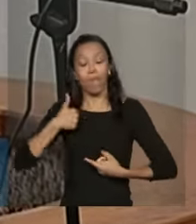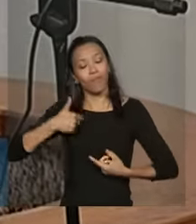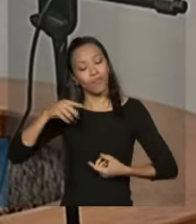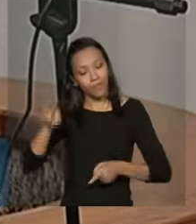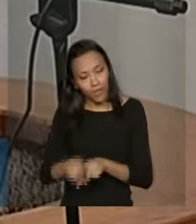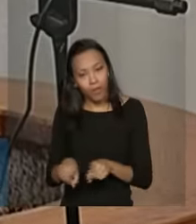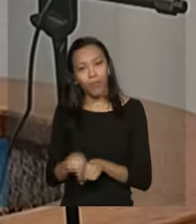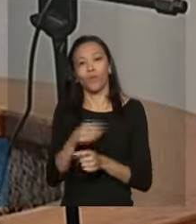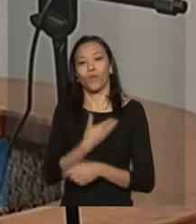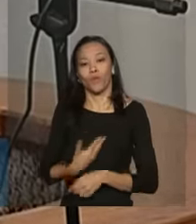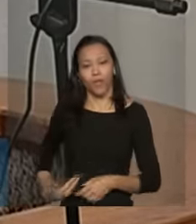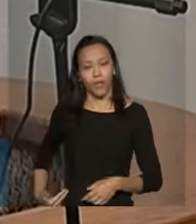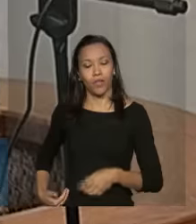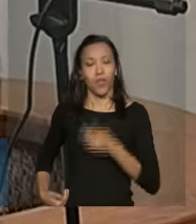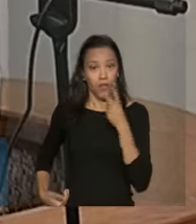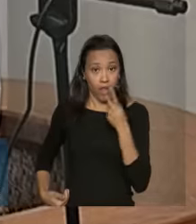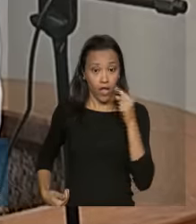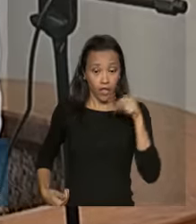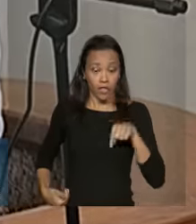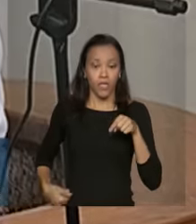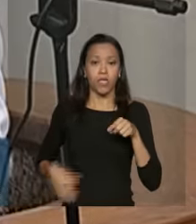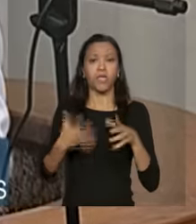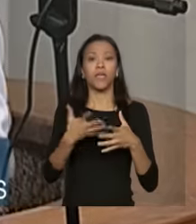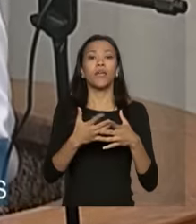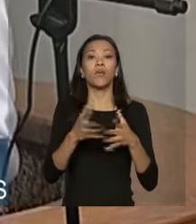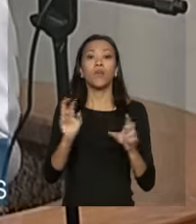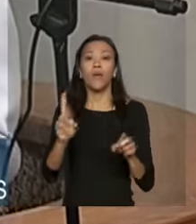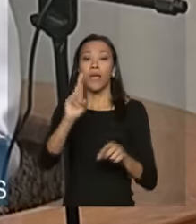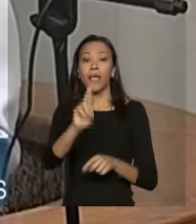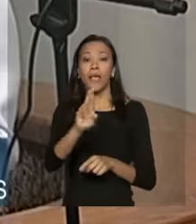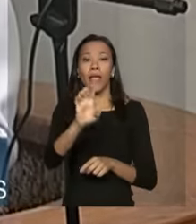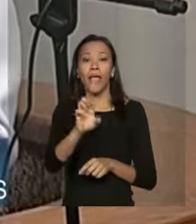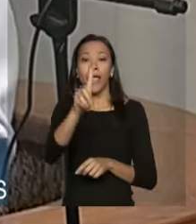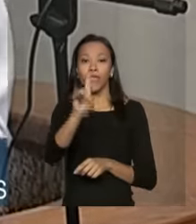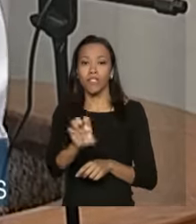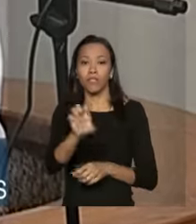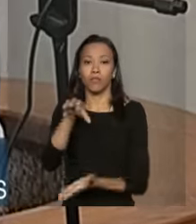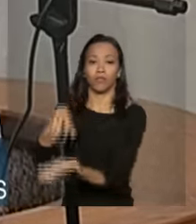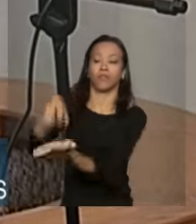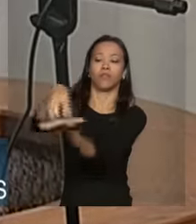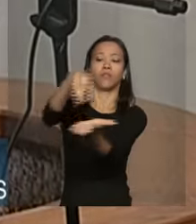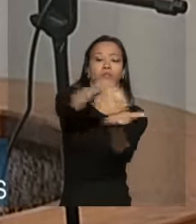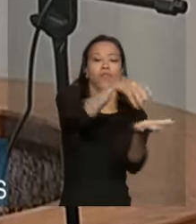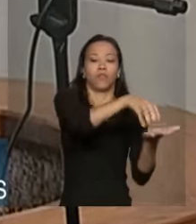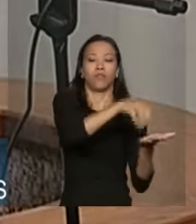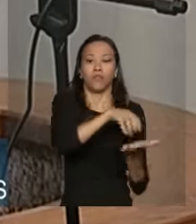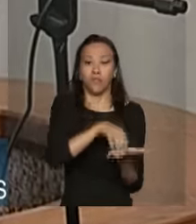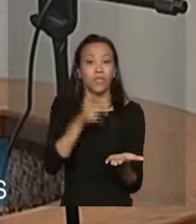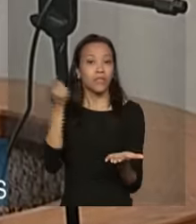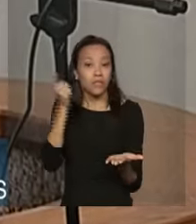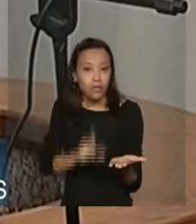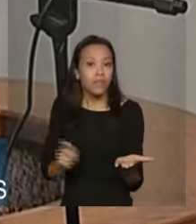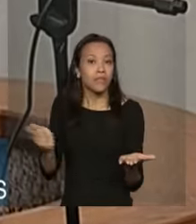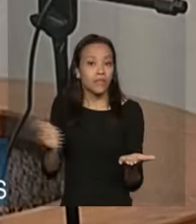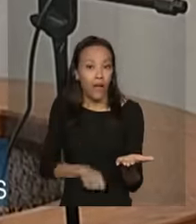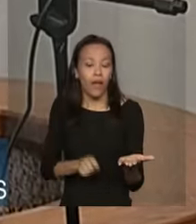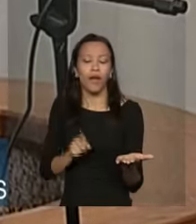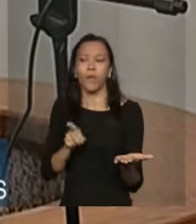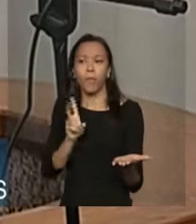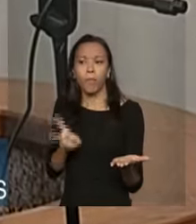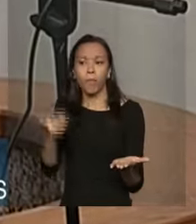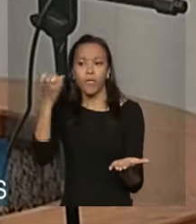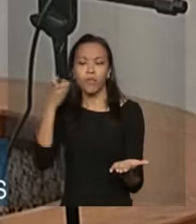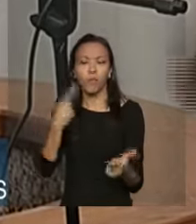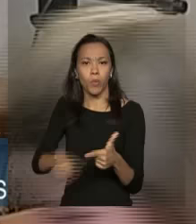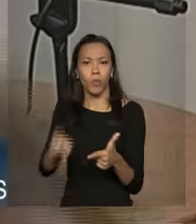especificamente da secretaria é garantir que as redes de atendimento de fato sejam capazes de identificar o problema